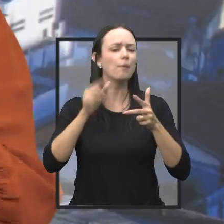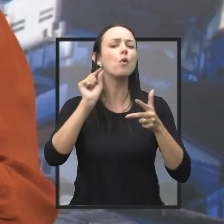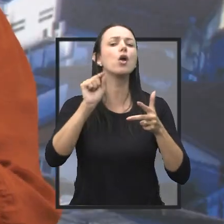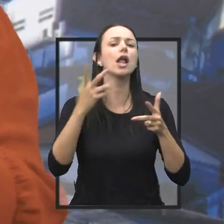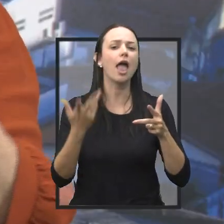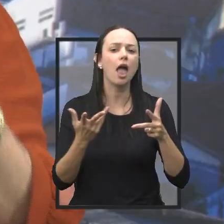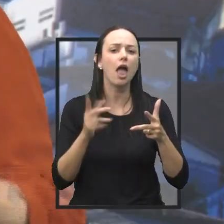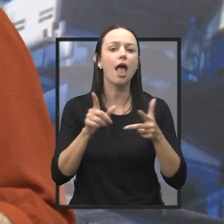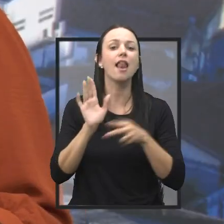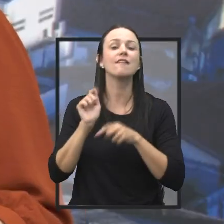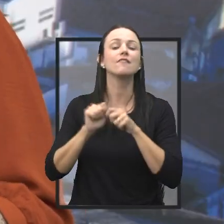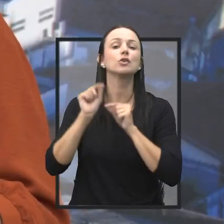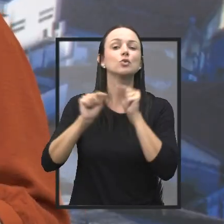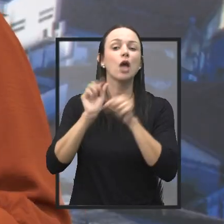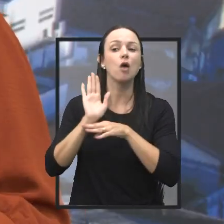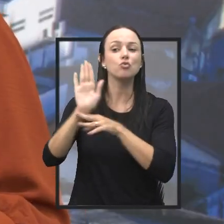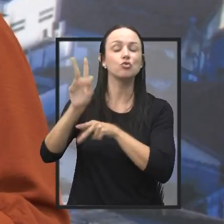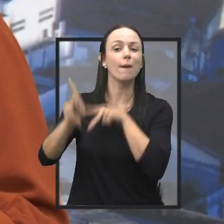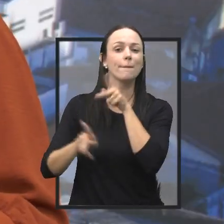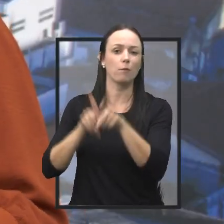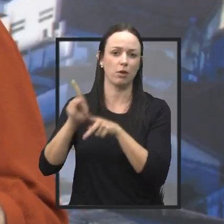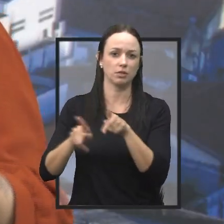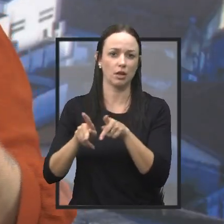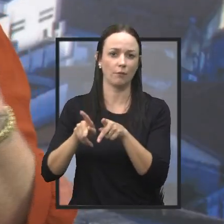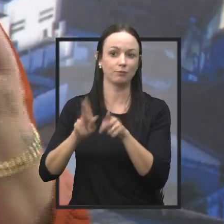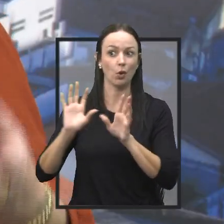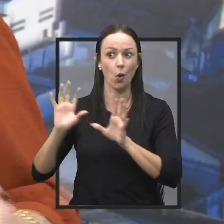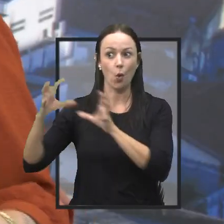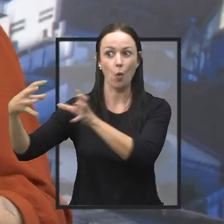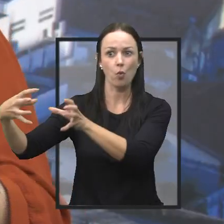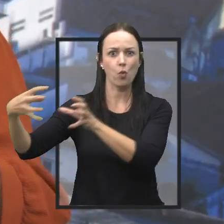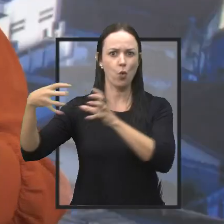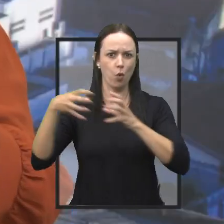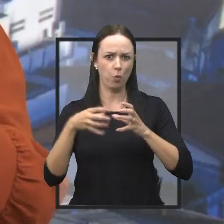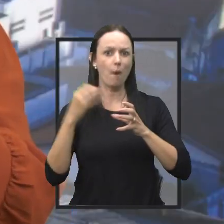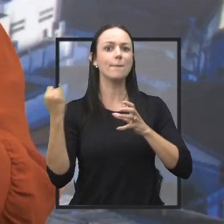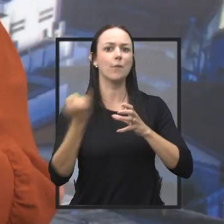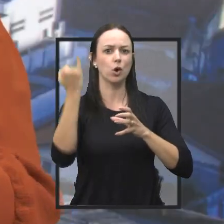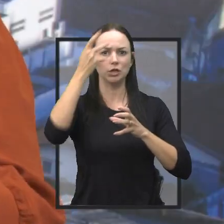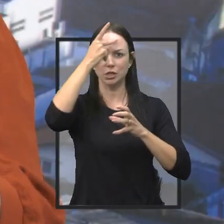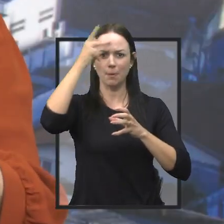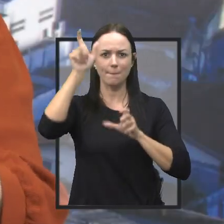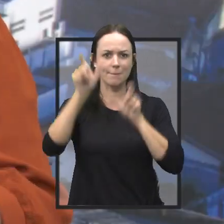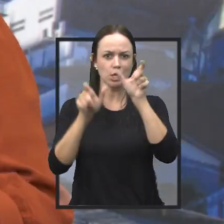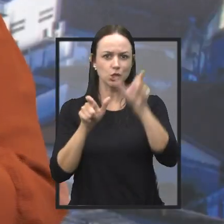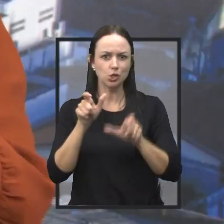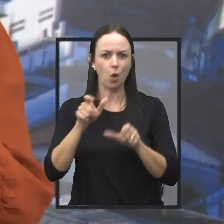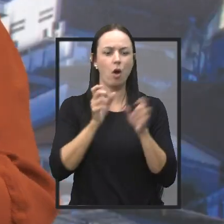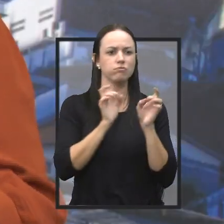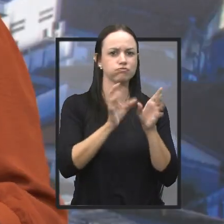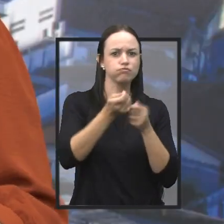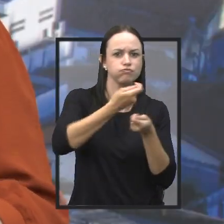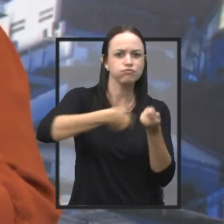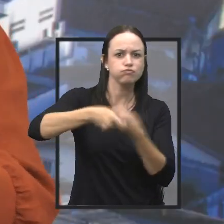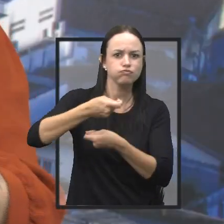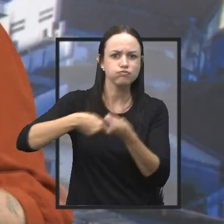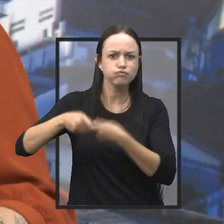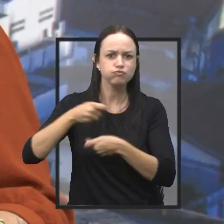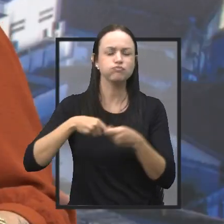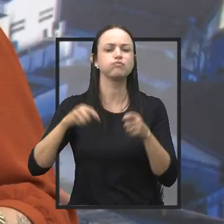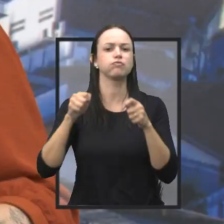população. Vem um grupo importante de comerciantes que fazem um pleito